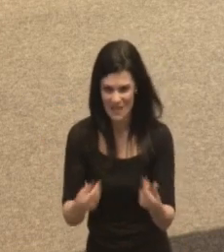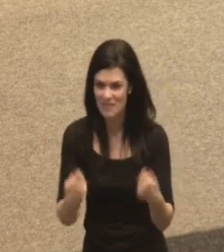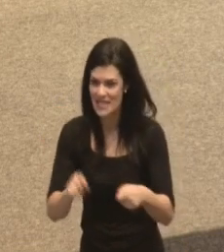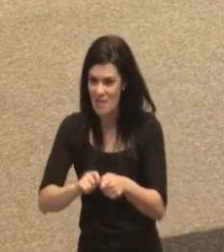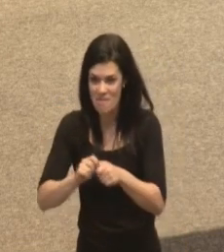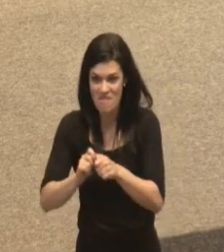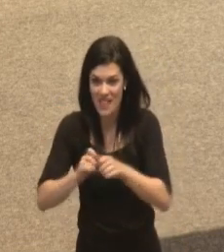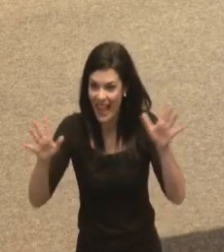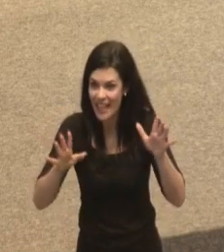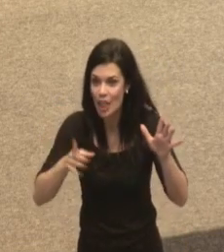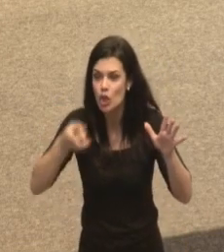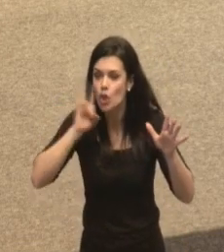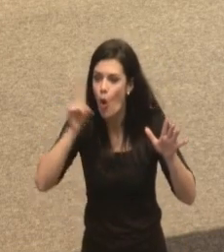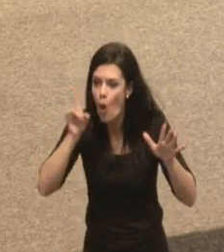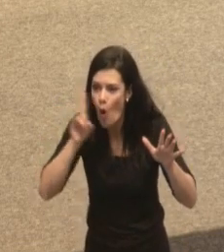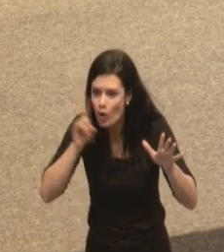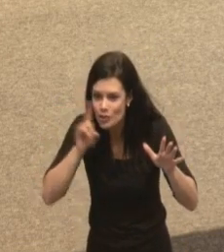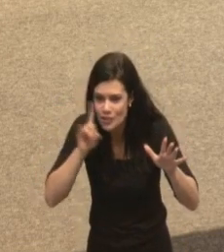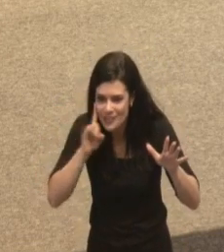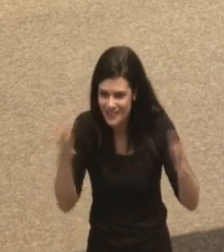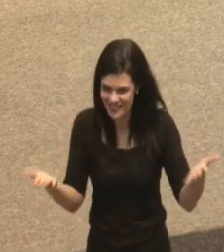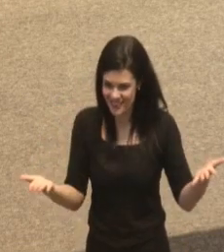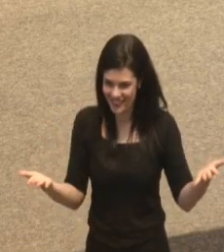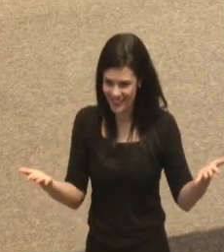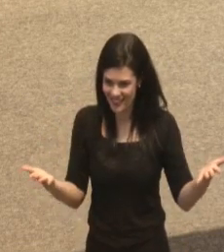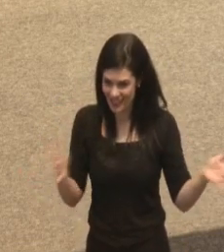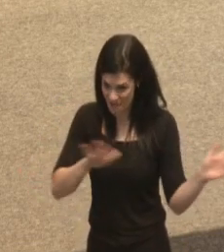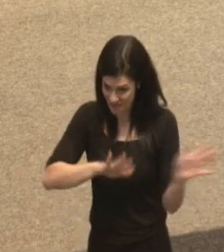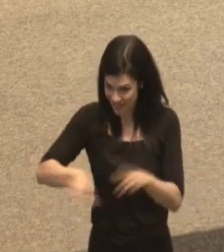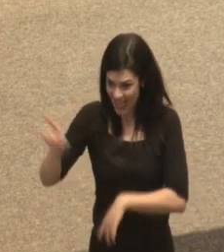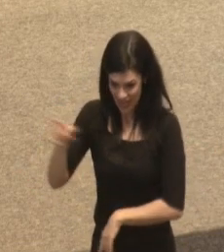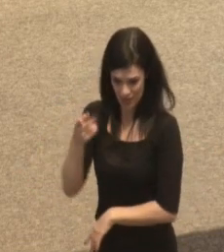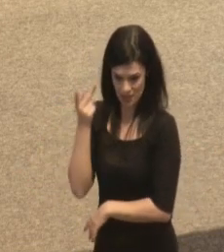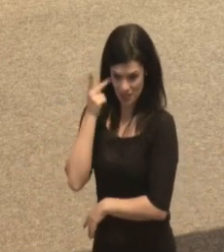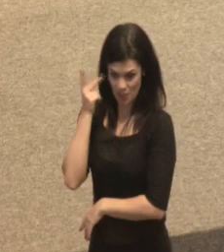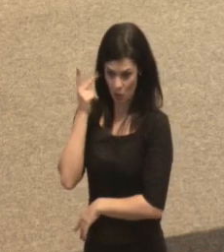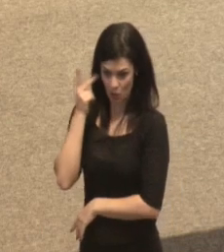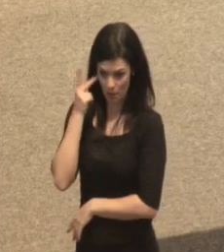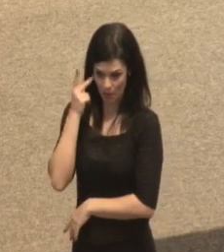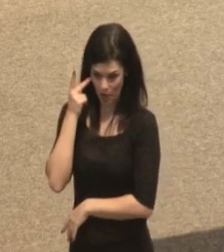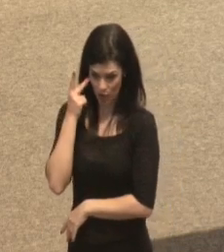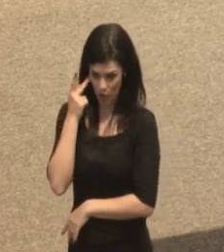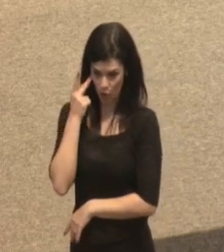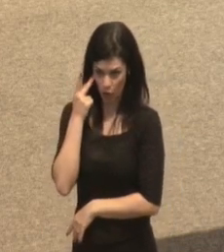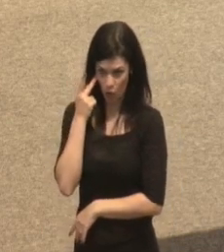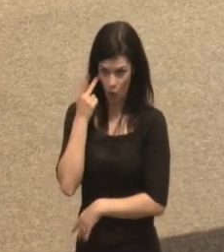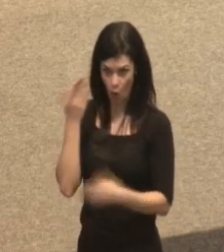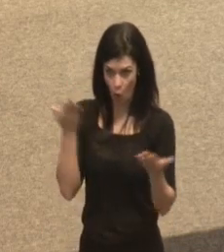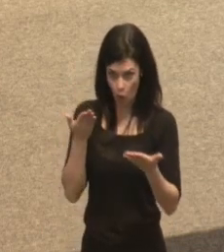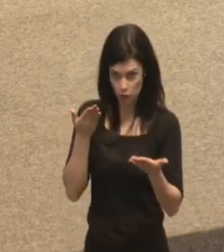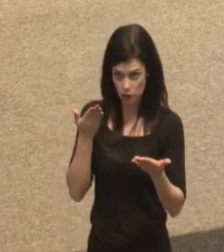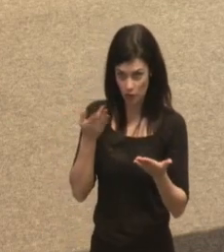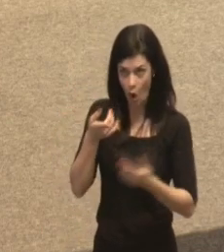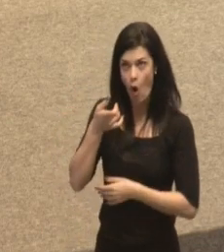os dias. Decidimos abrir uma frente lá em São Paulo, hoje na madrugada,